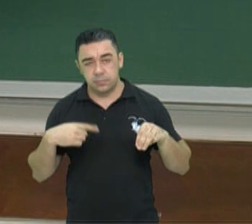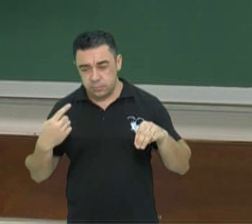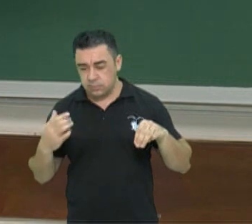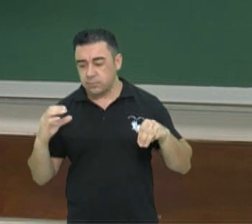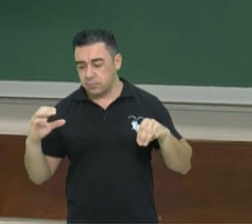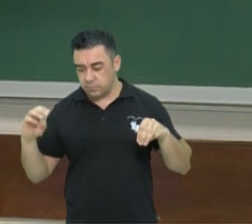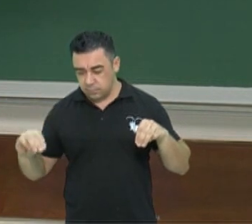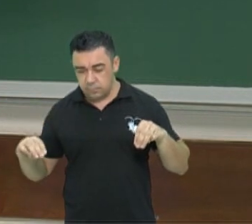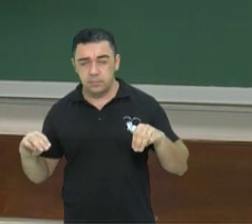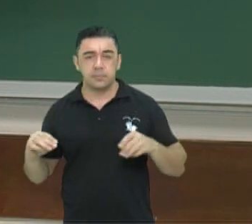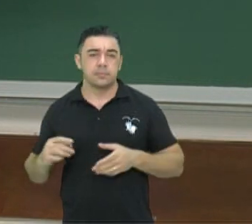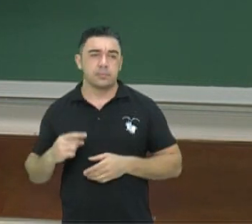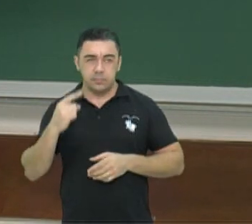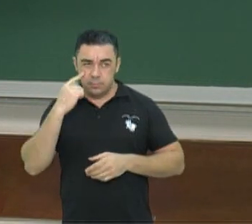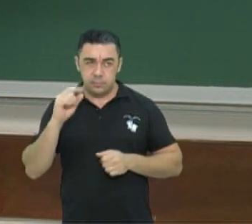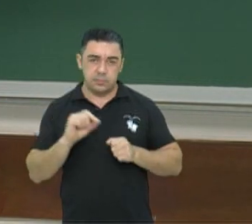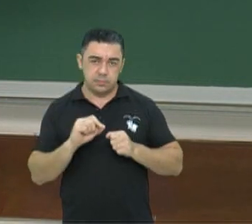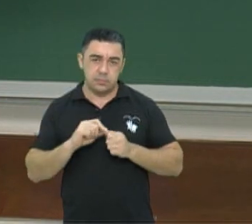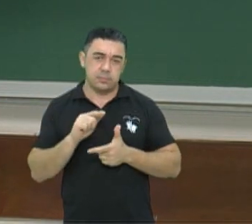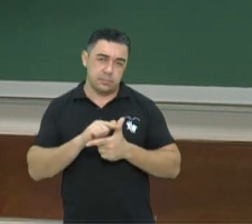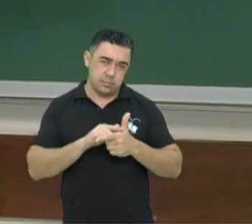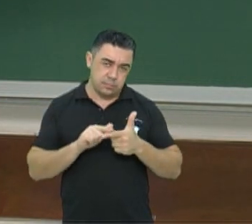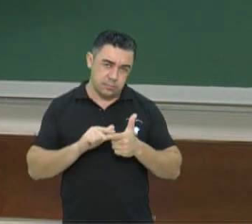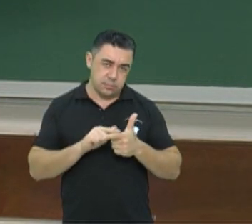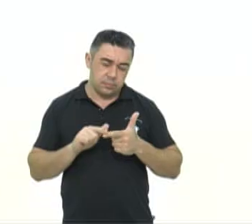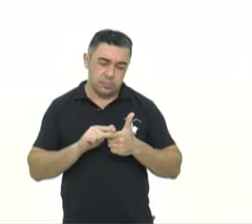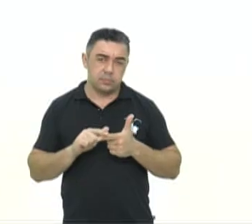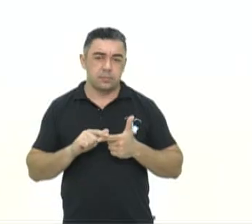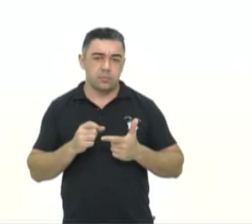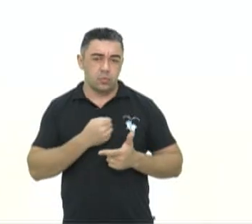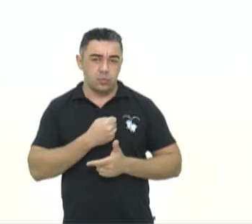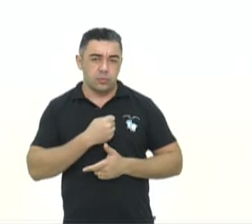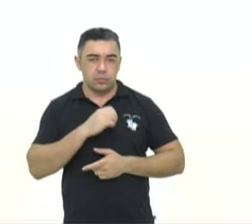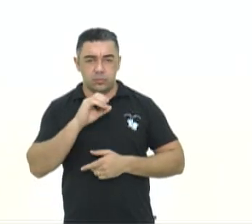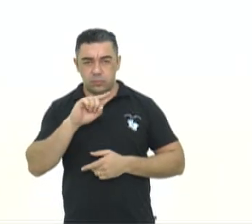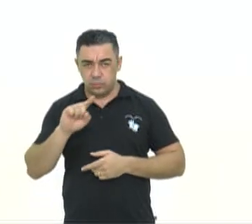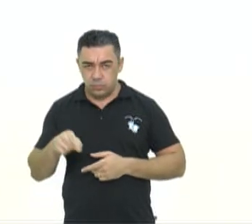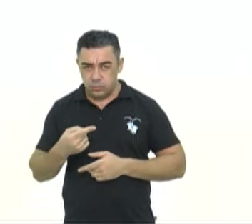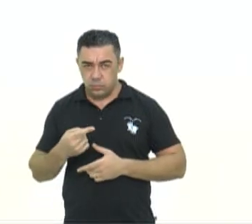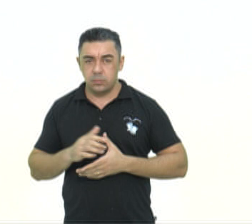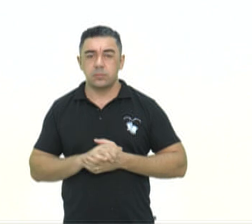junto. Fizemos divisão com números decimais,